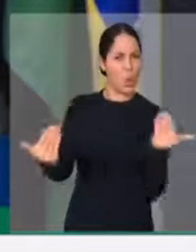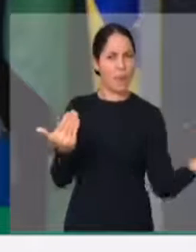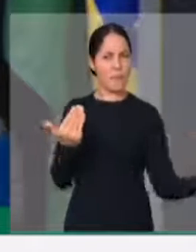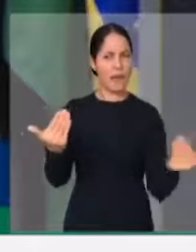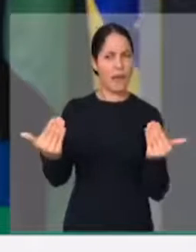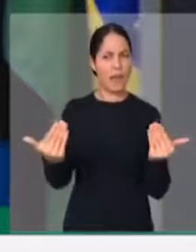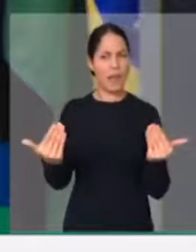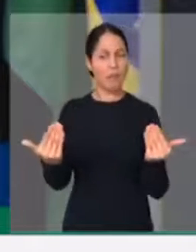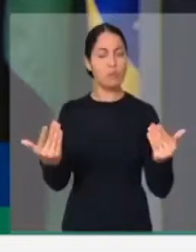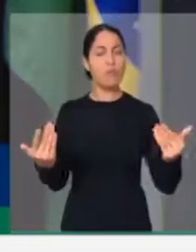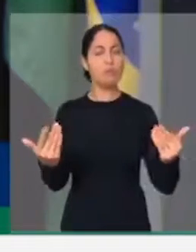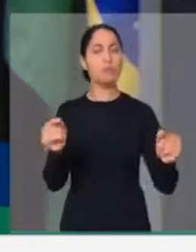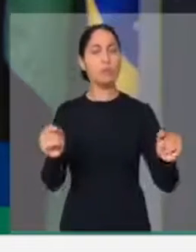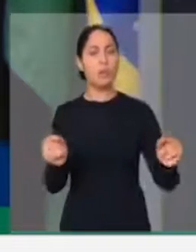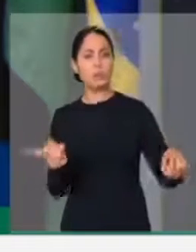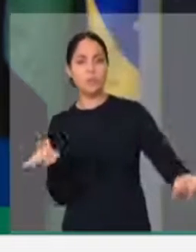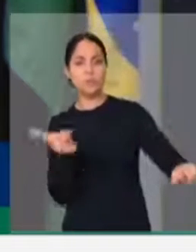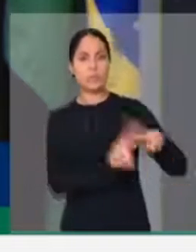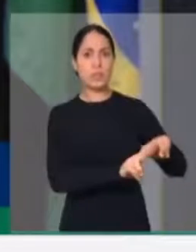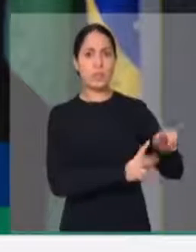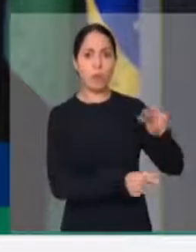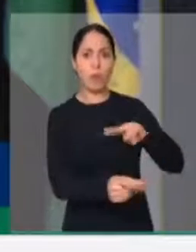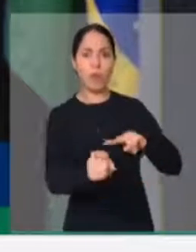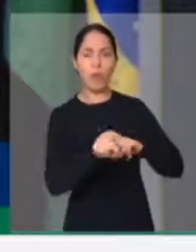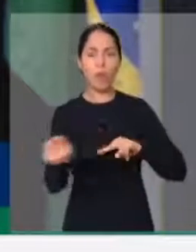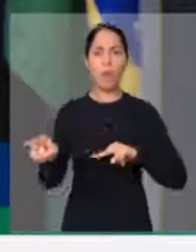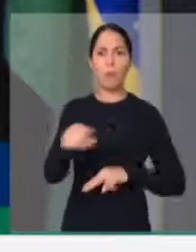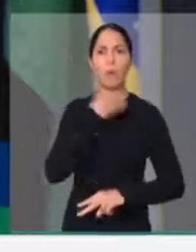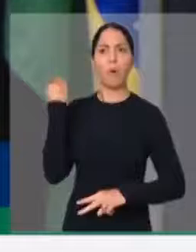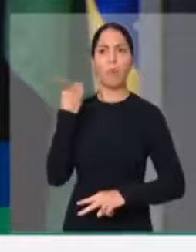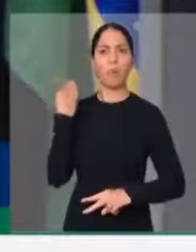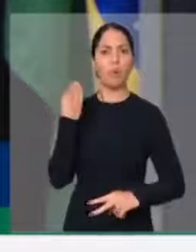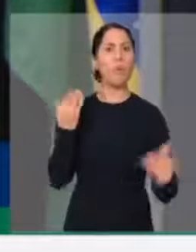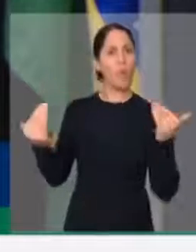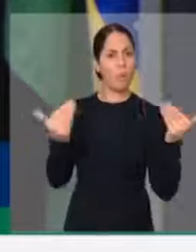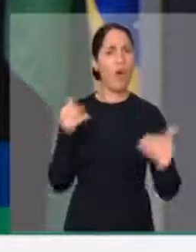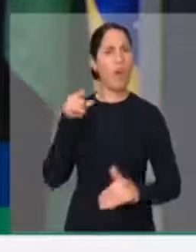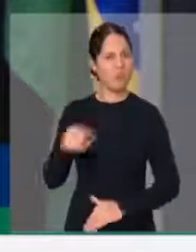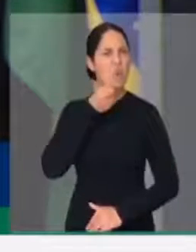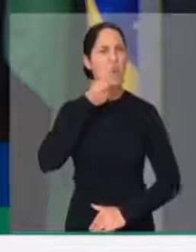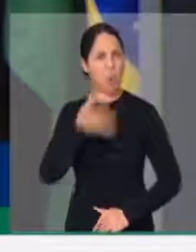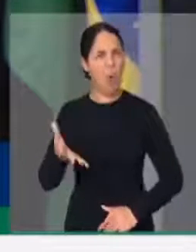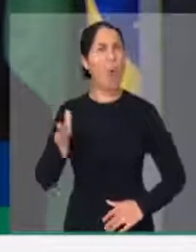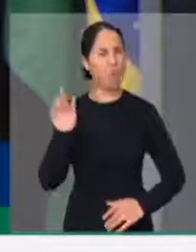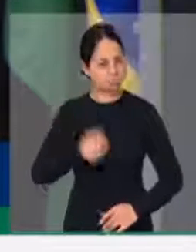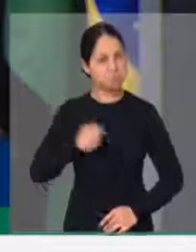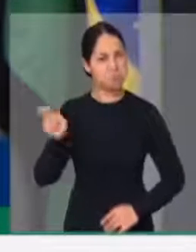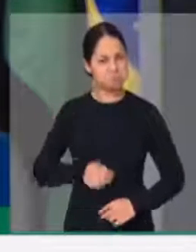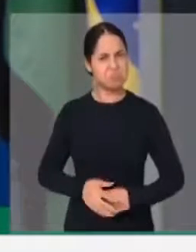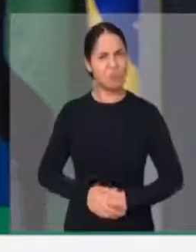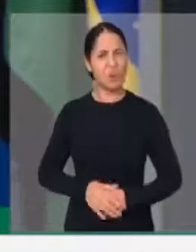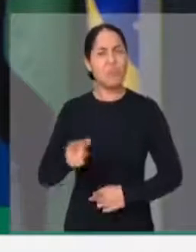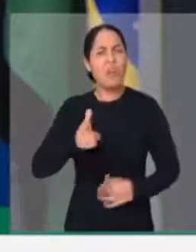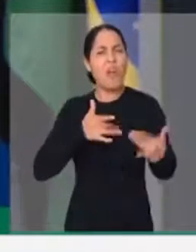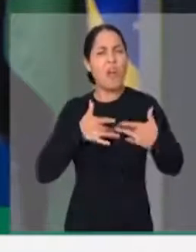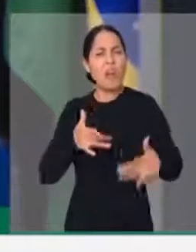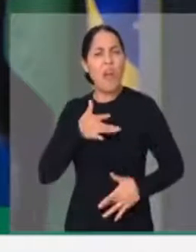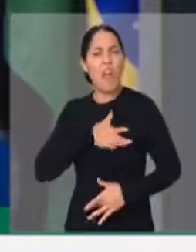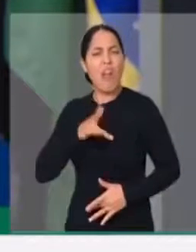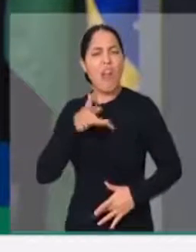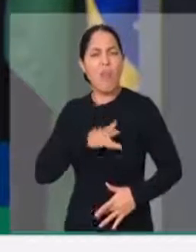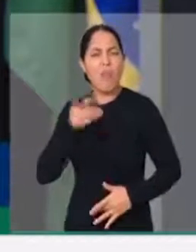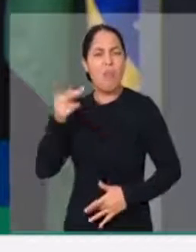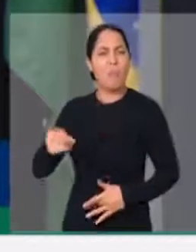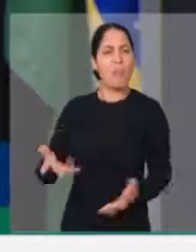ainda apodrecer na cadeia é bom demais é algo que foi caridoso demais para ele